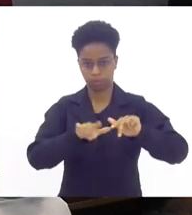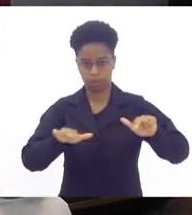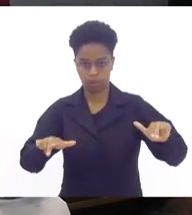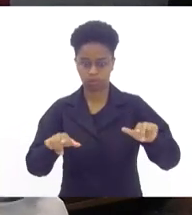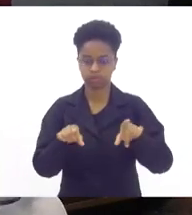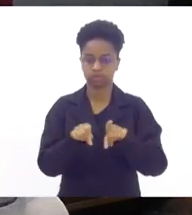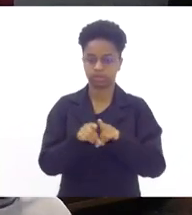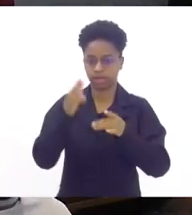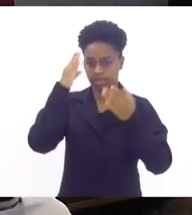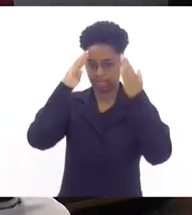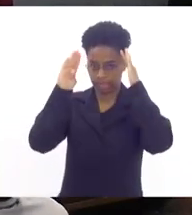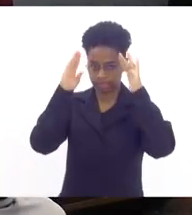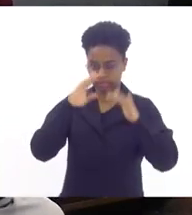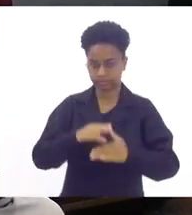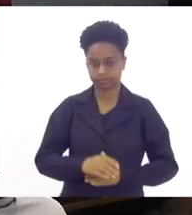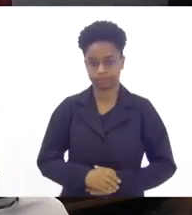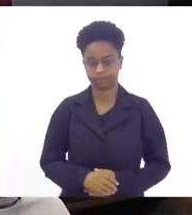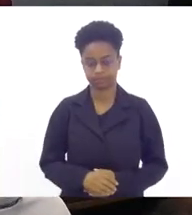lazer